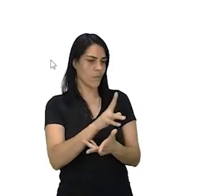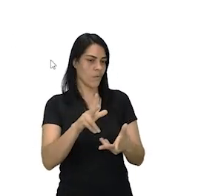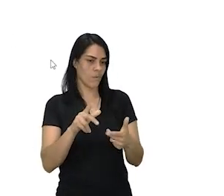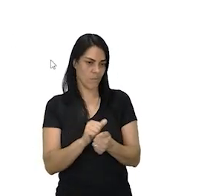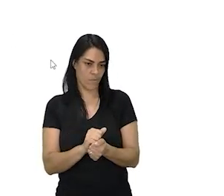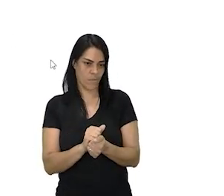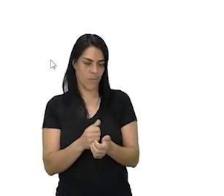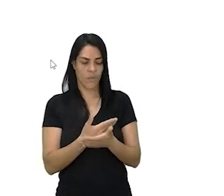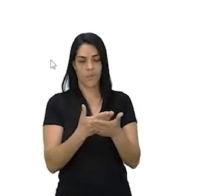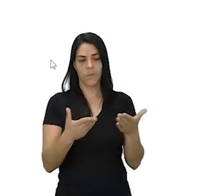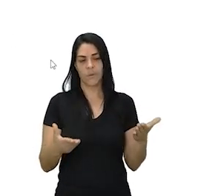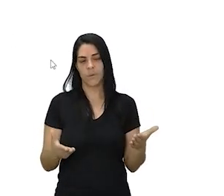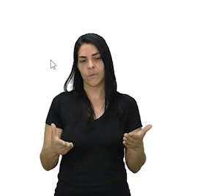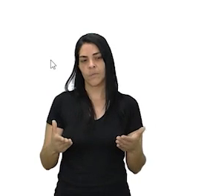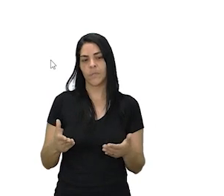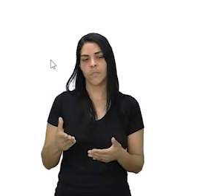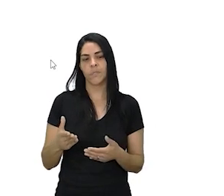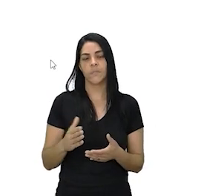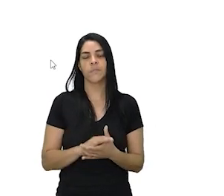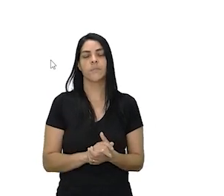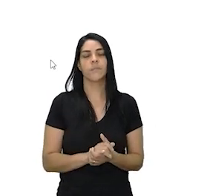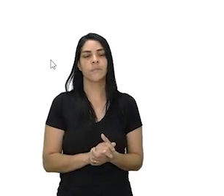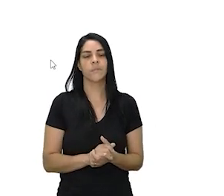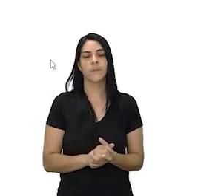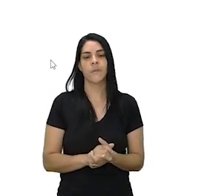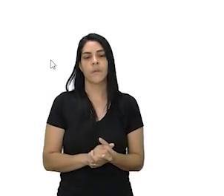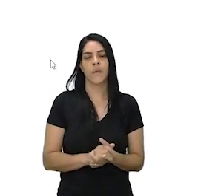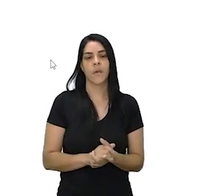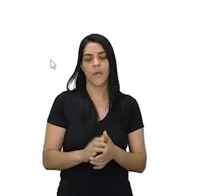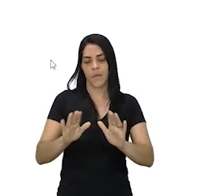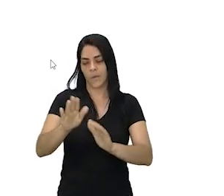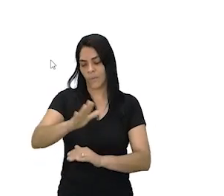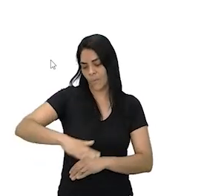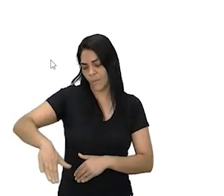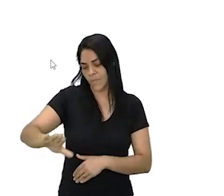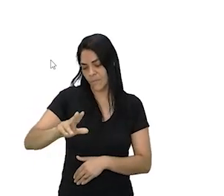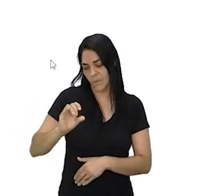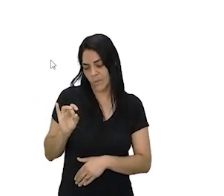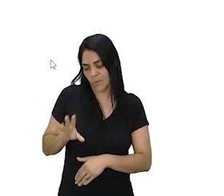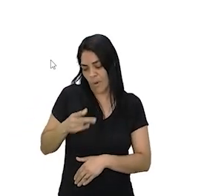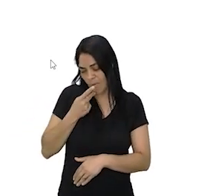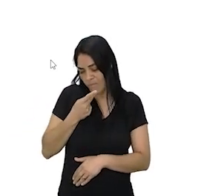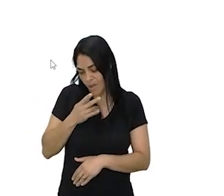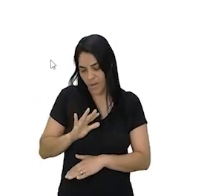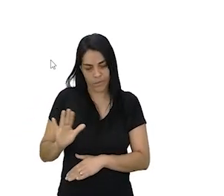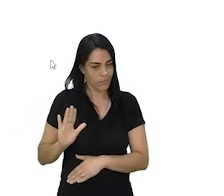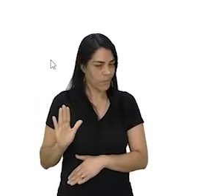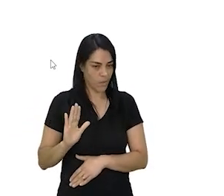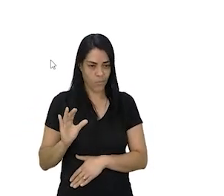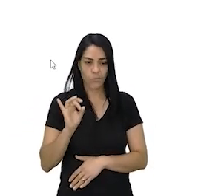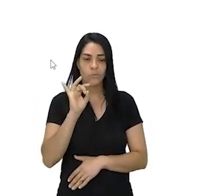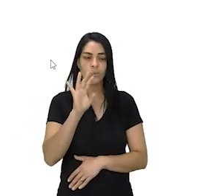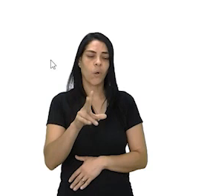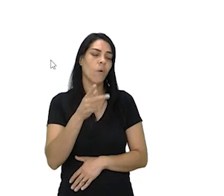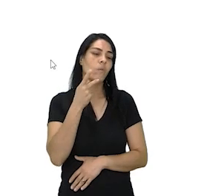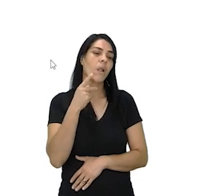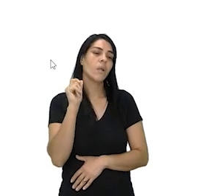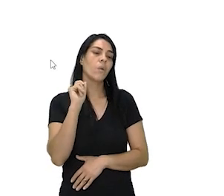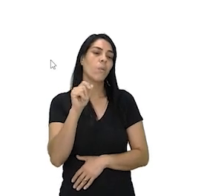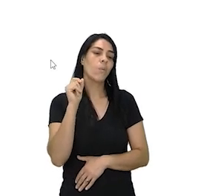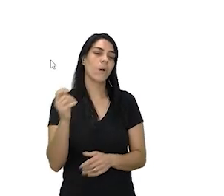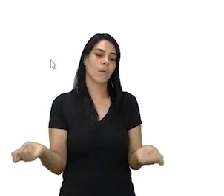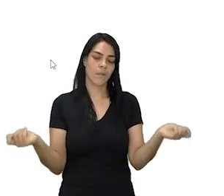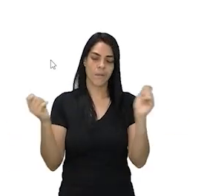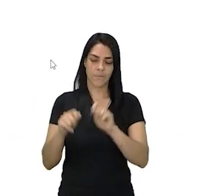desse espaço, nesse mini zoológico aqui, a gente está falando das possibilidades que qualquer mapa